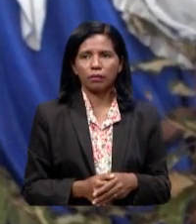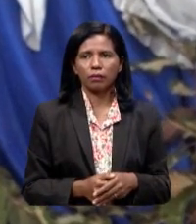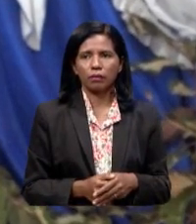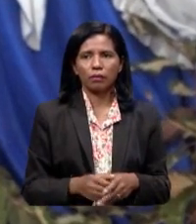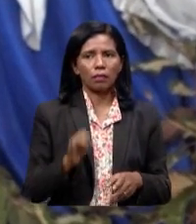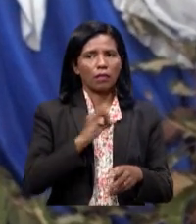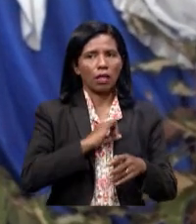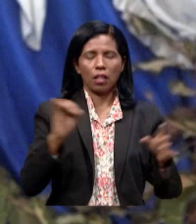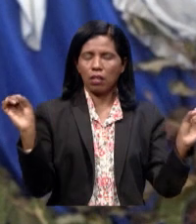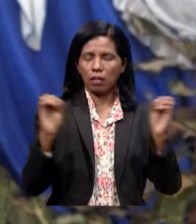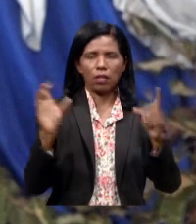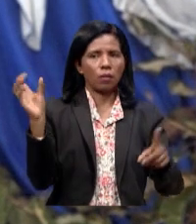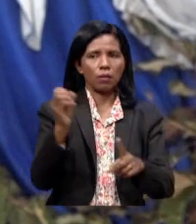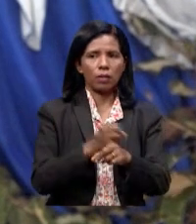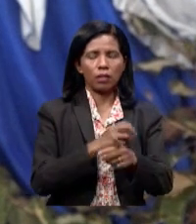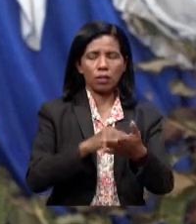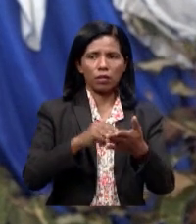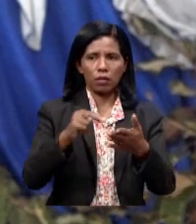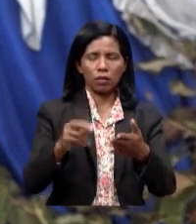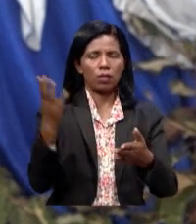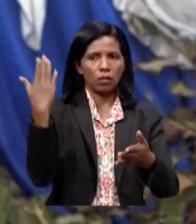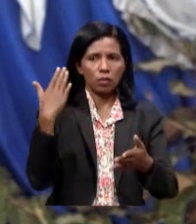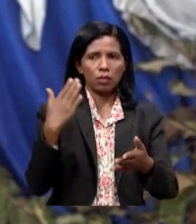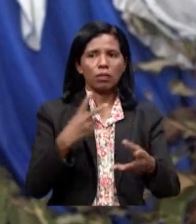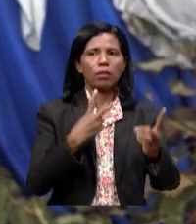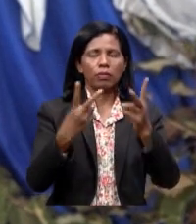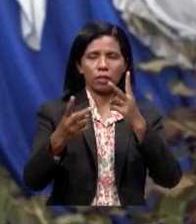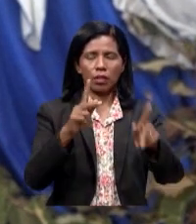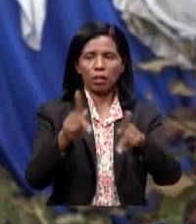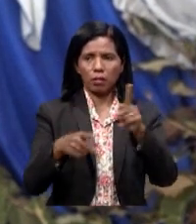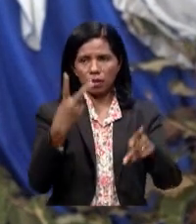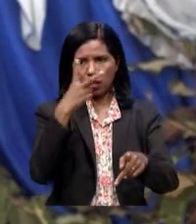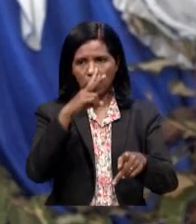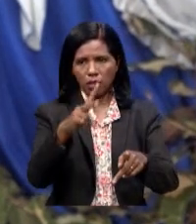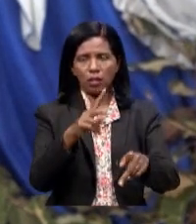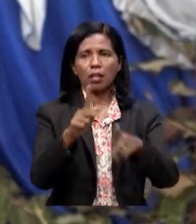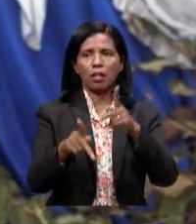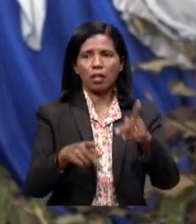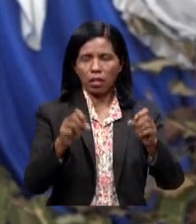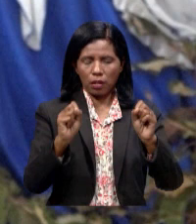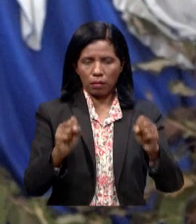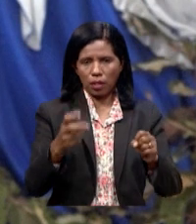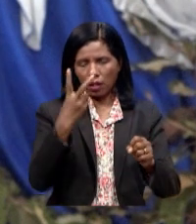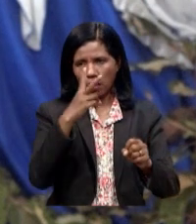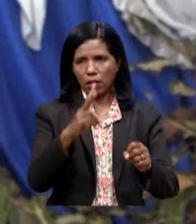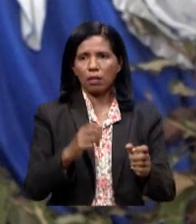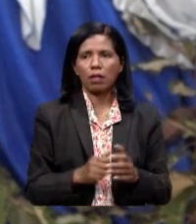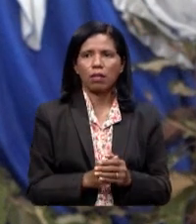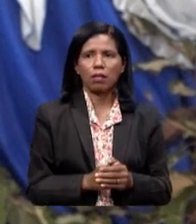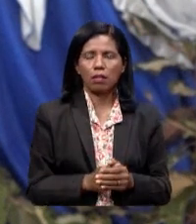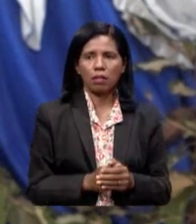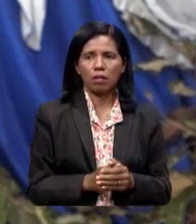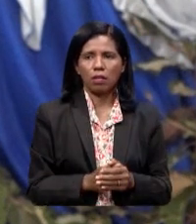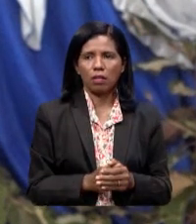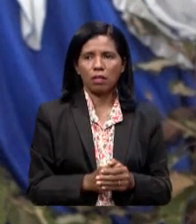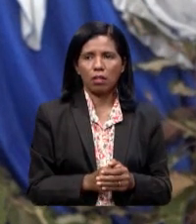Olá, eu sou o Eu uma visita para o Cirare, a população do Cirare de Tubitla, onde foi uma para